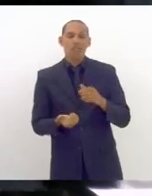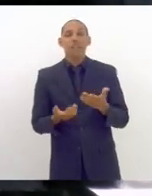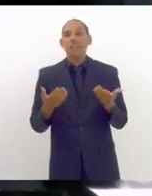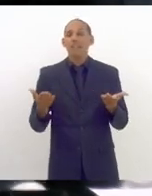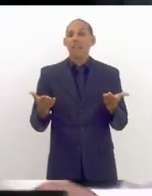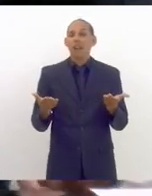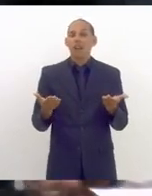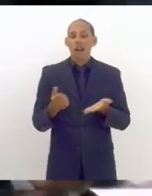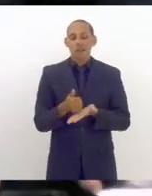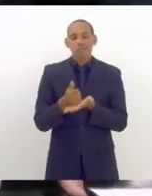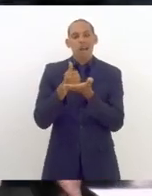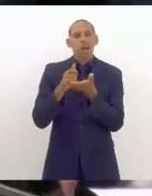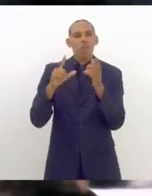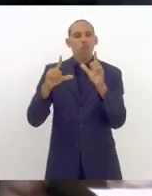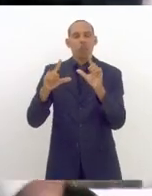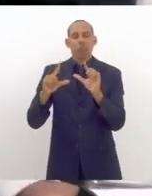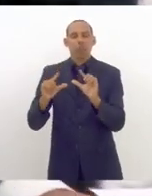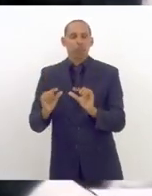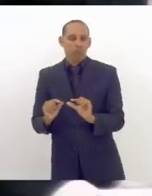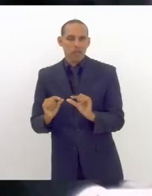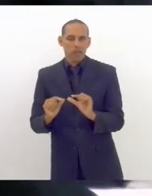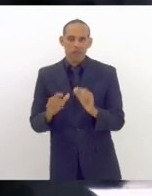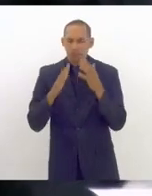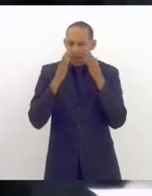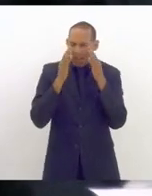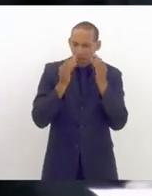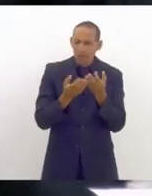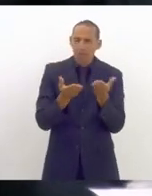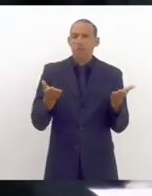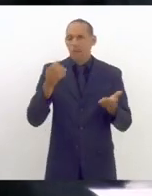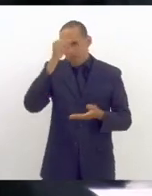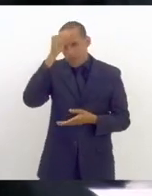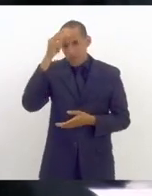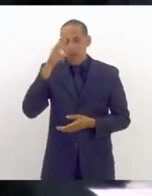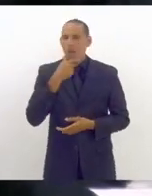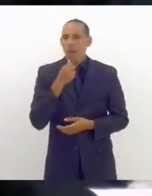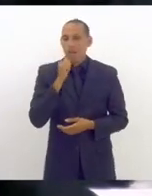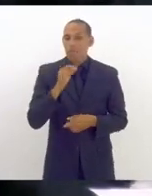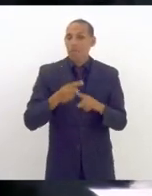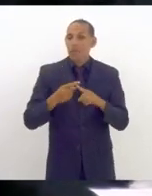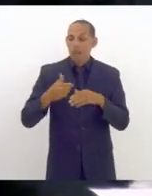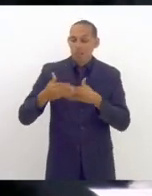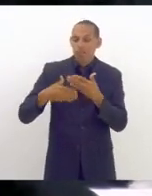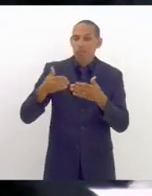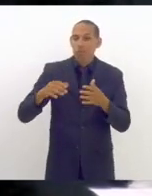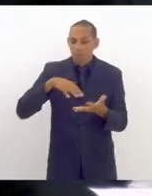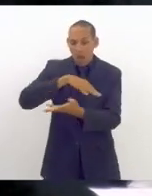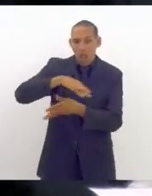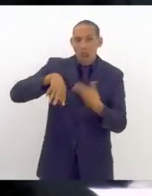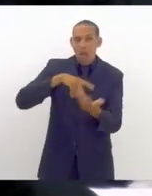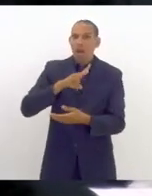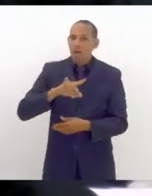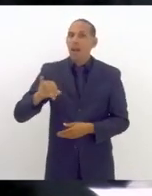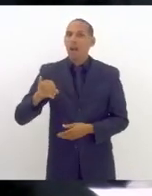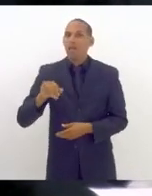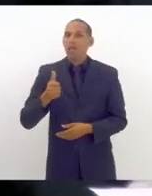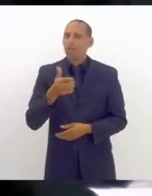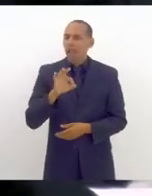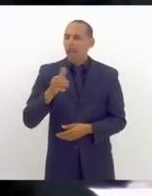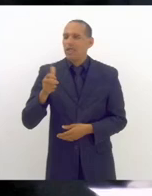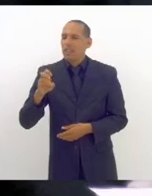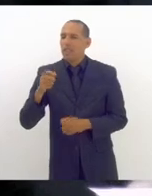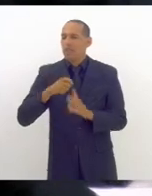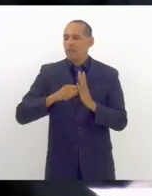menor então eu chamo Atenção senhores prefeita de prefeitos porque tem um caos a ser anunciado daqui a 10 15 meses